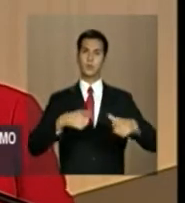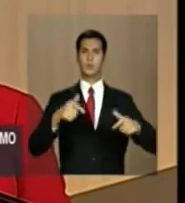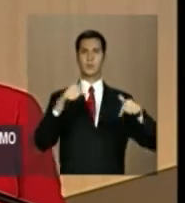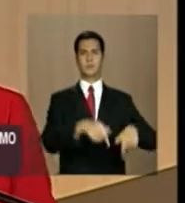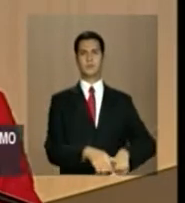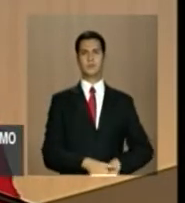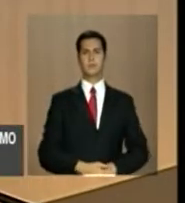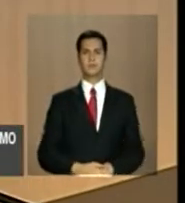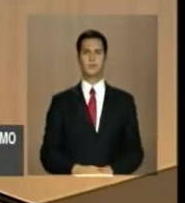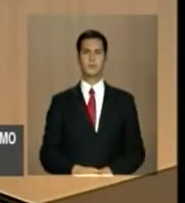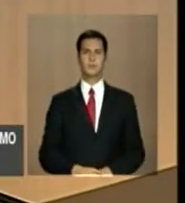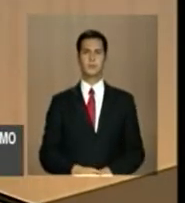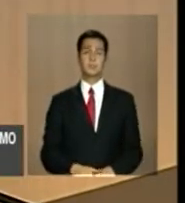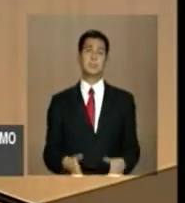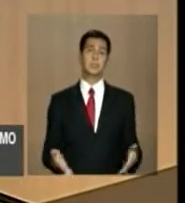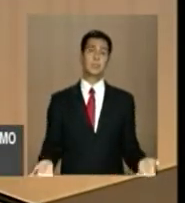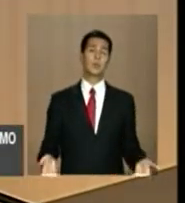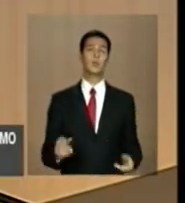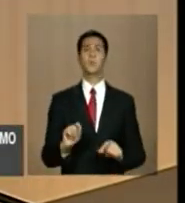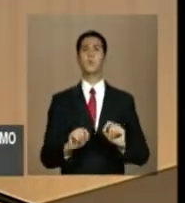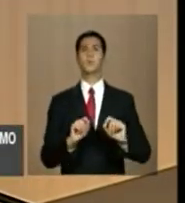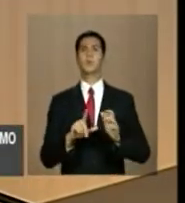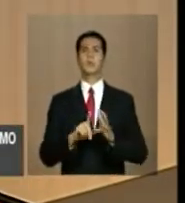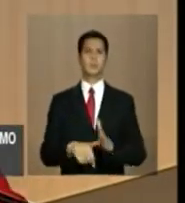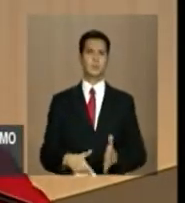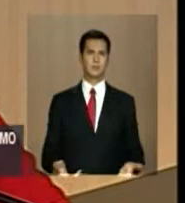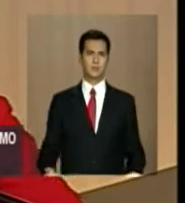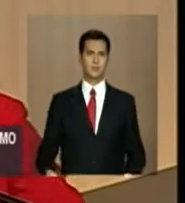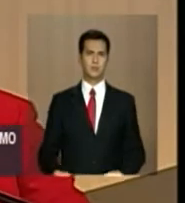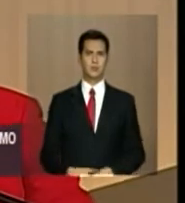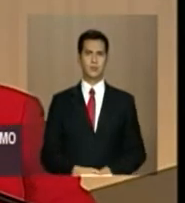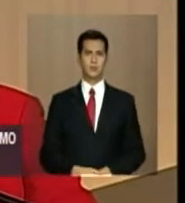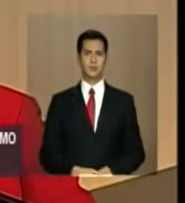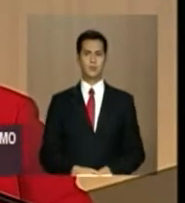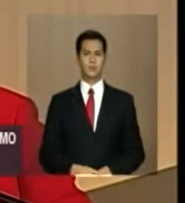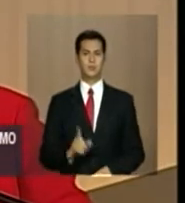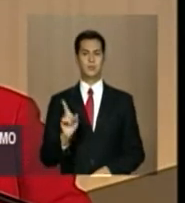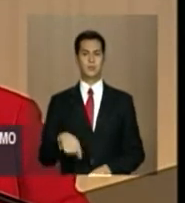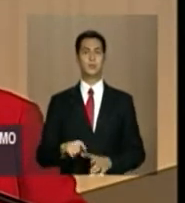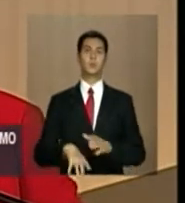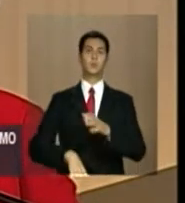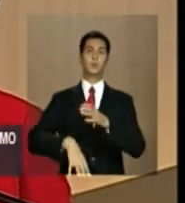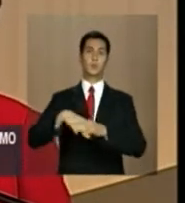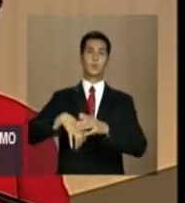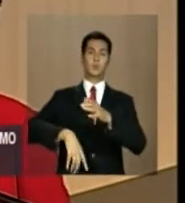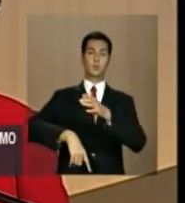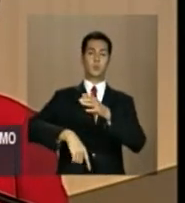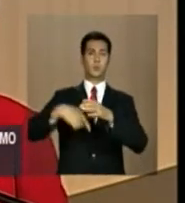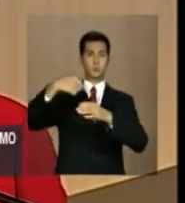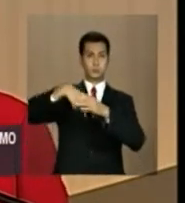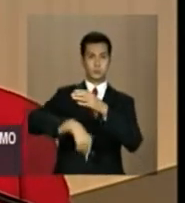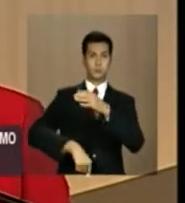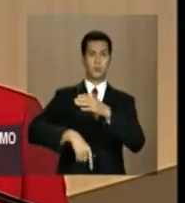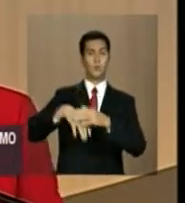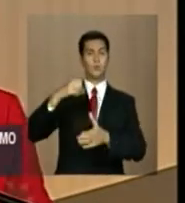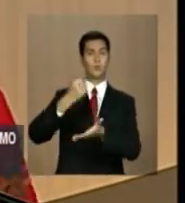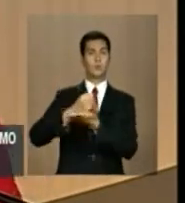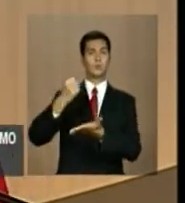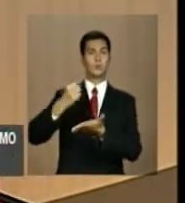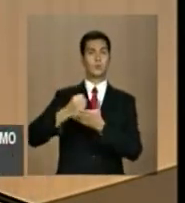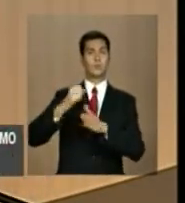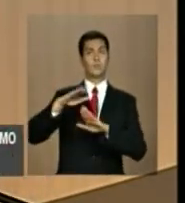Então, o que está atrasado são as sondas contratadas no exterior.